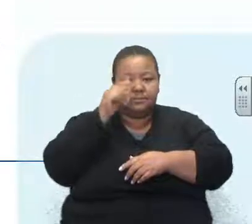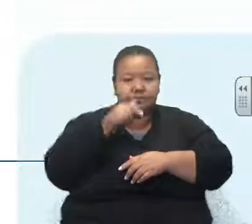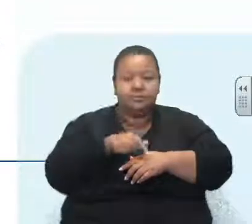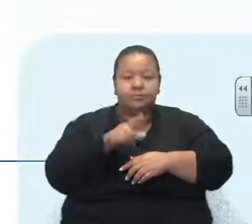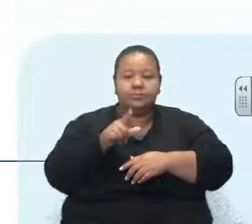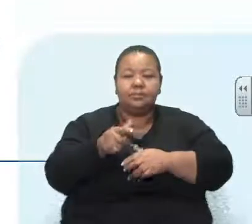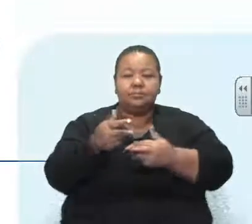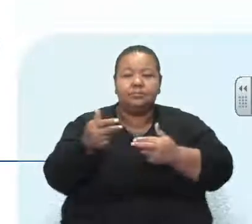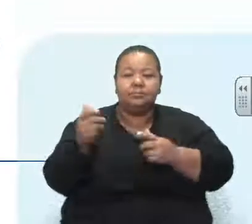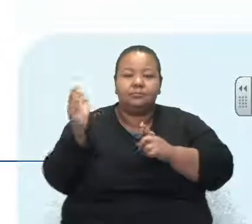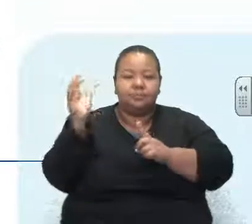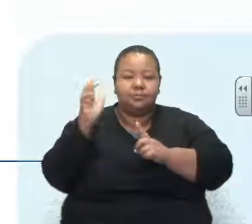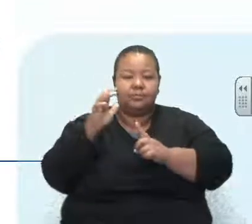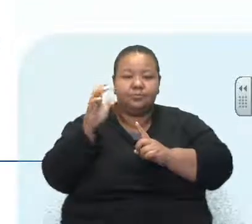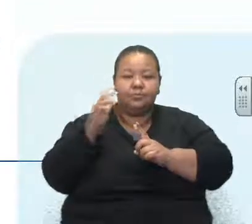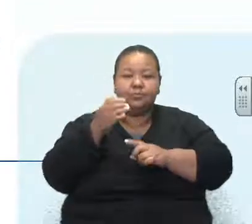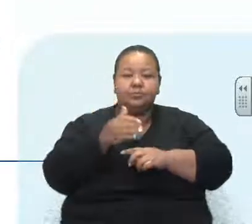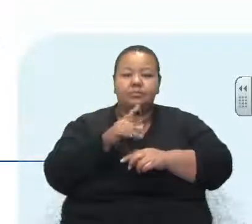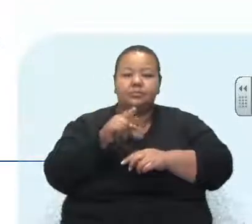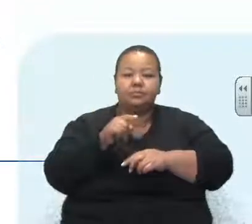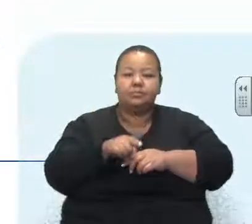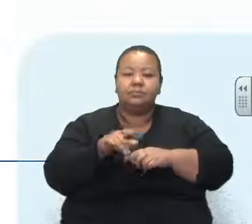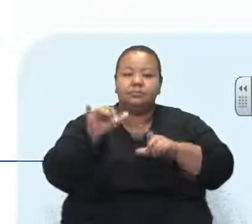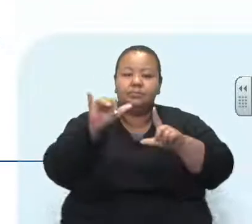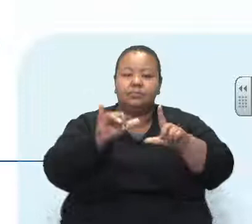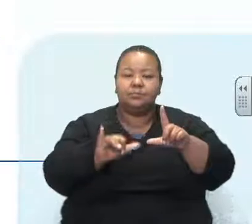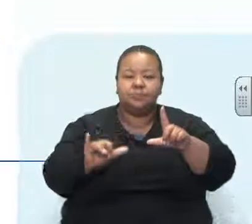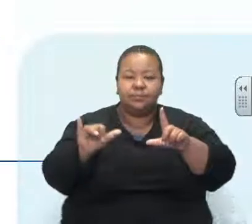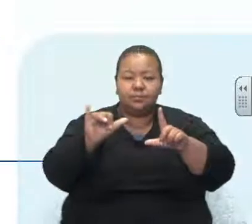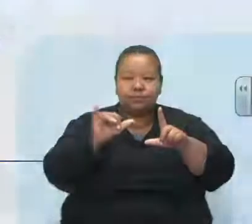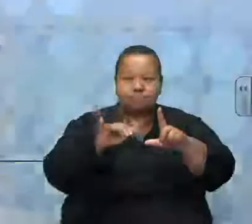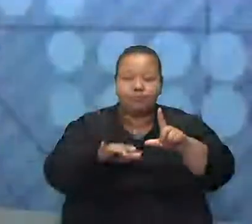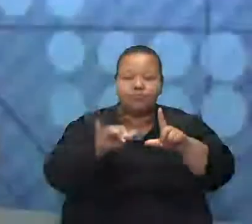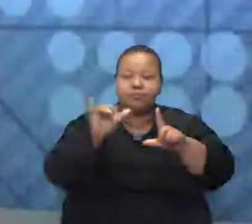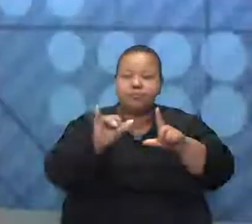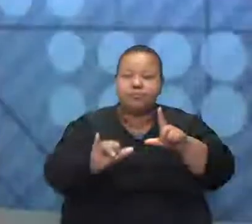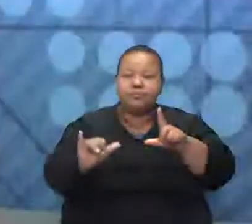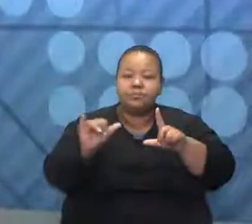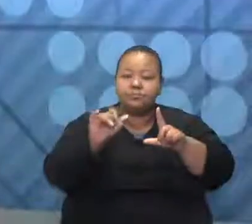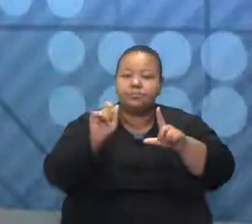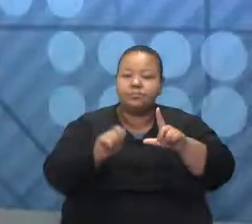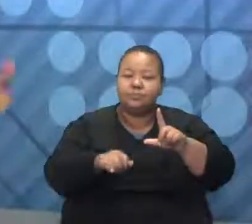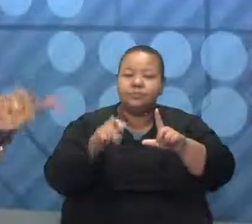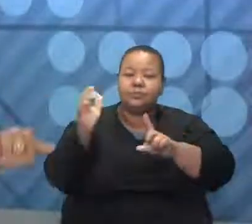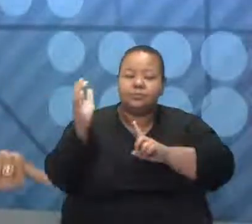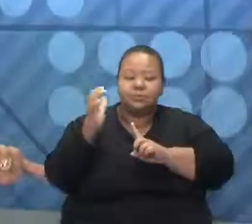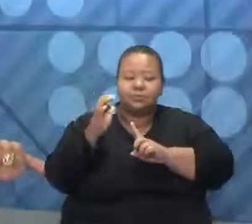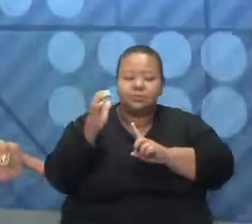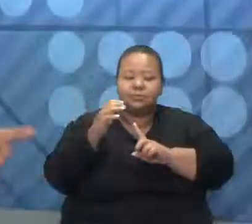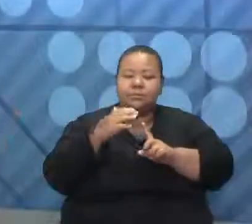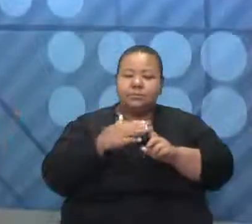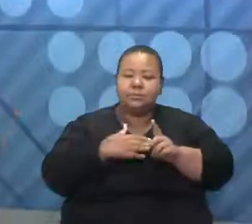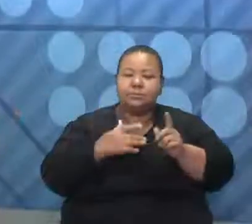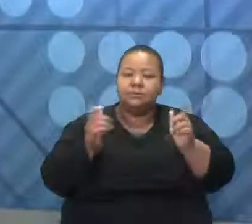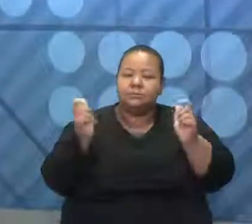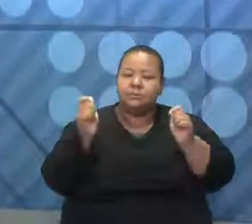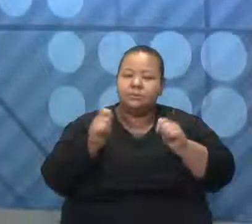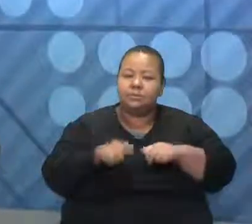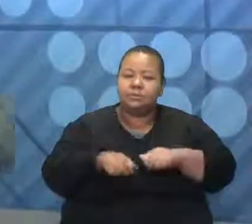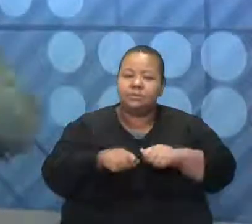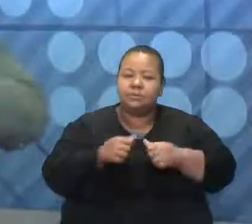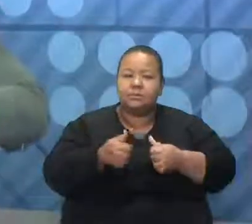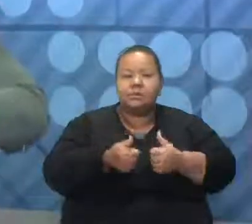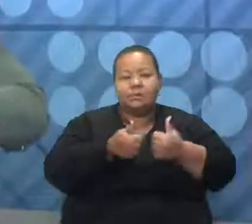fator impactante grande, que é o layout. O layout pode influenciar muito na minha eficiência, para